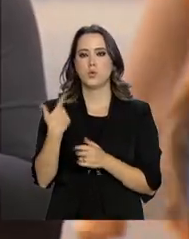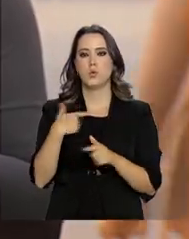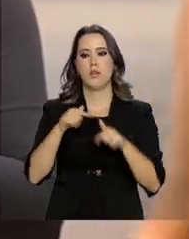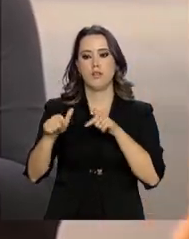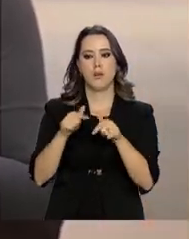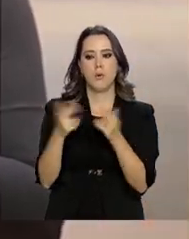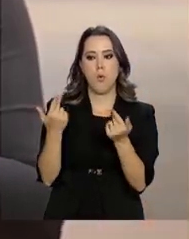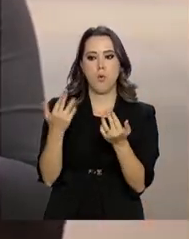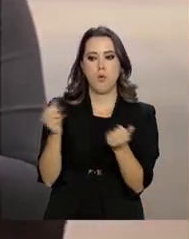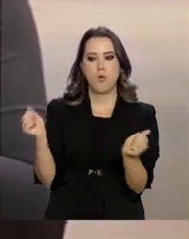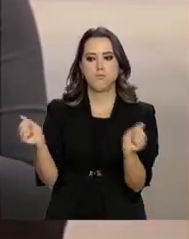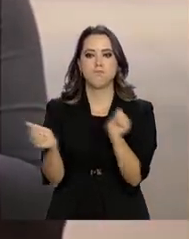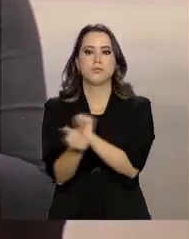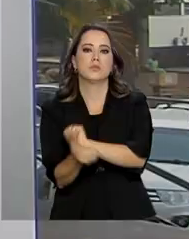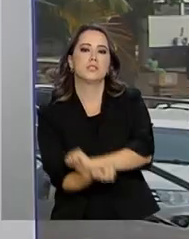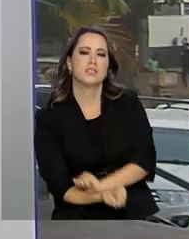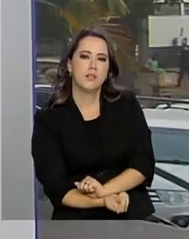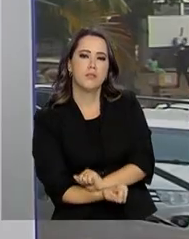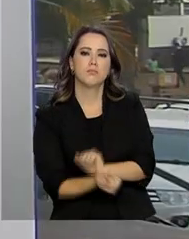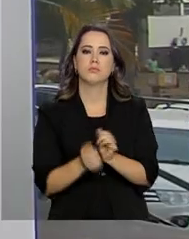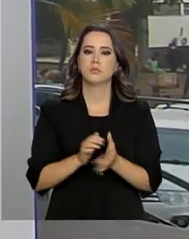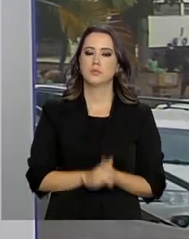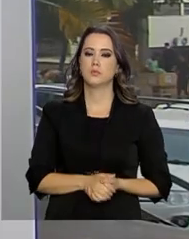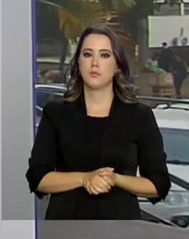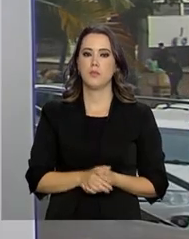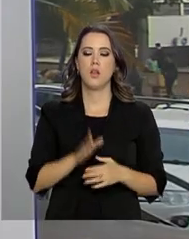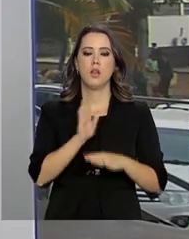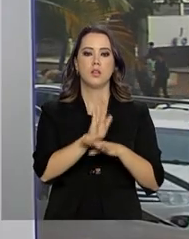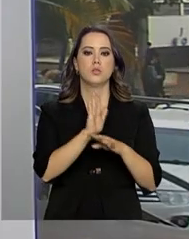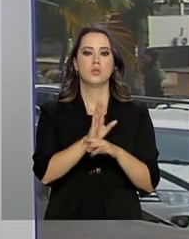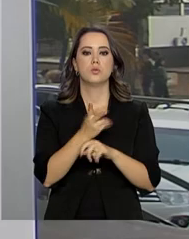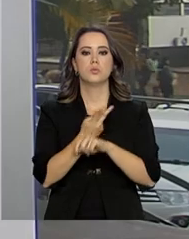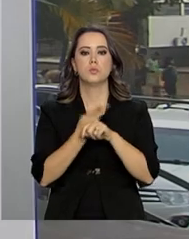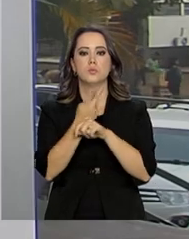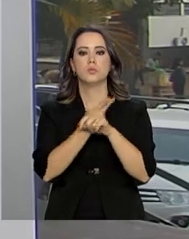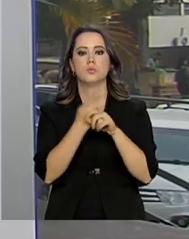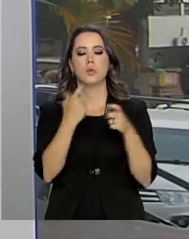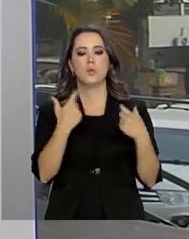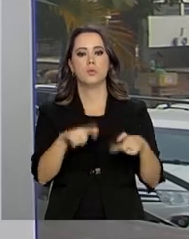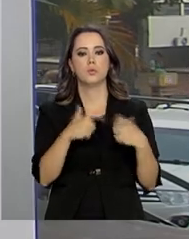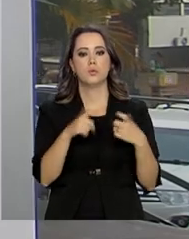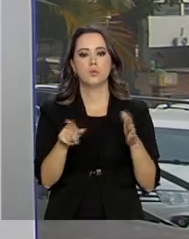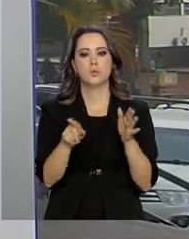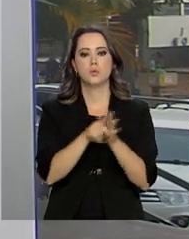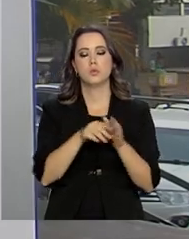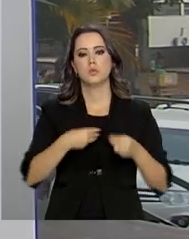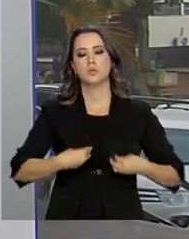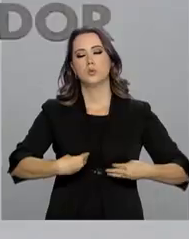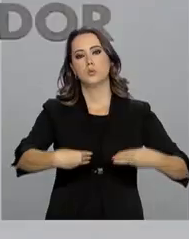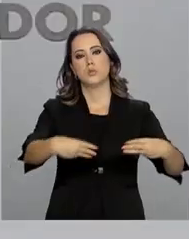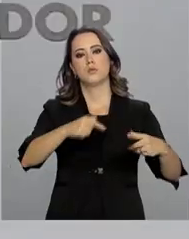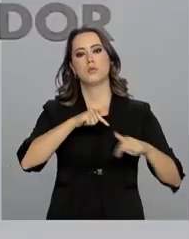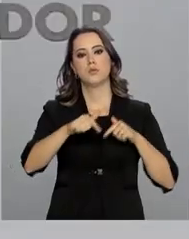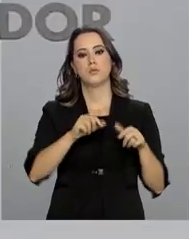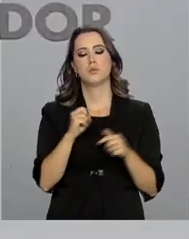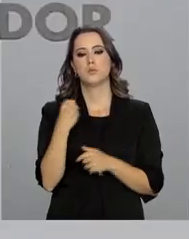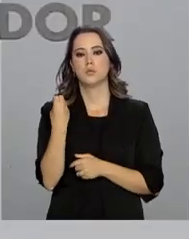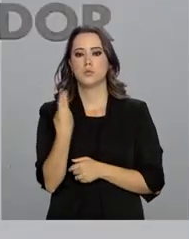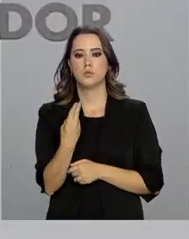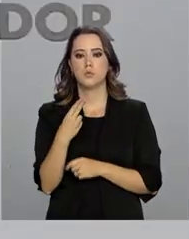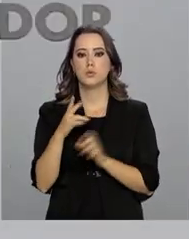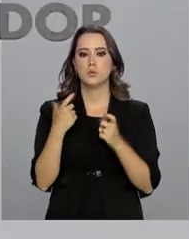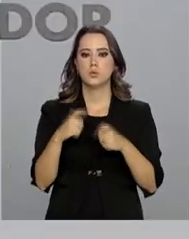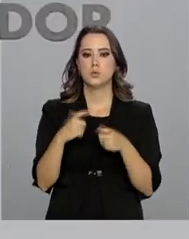semelhantes à escravidão o benefício deve ser solicitado nas unidades de atendimento do ministério do trabalho ou nos postos